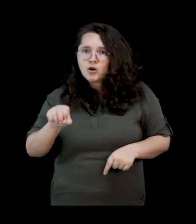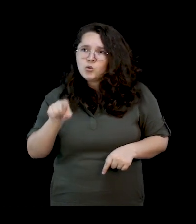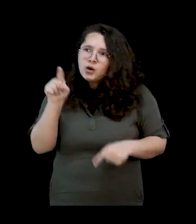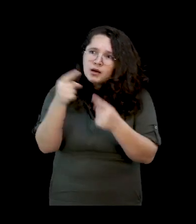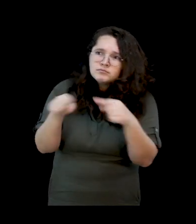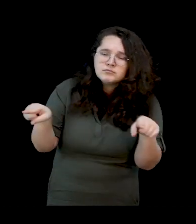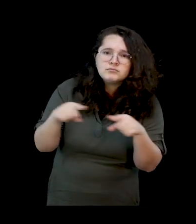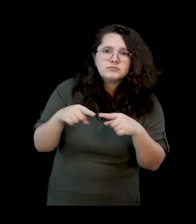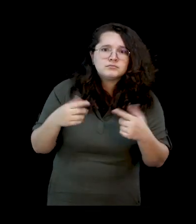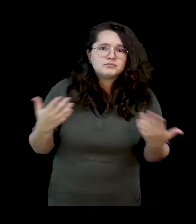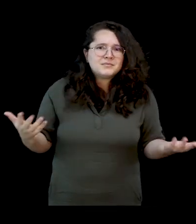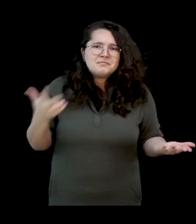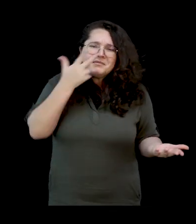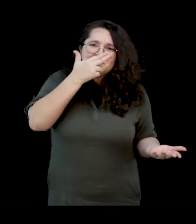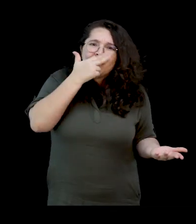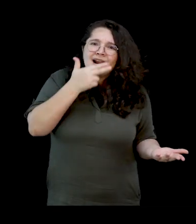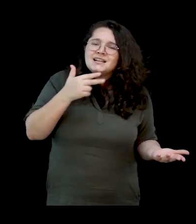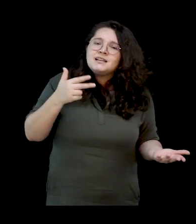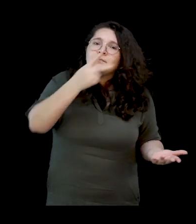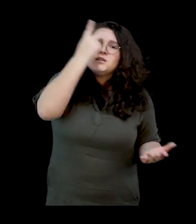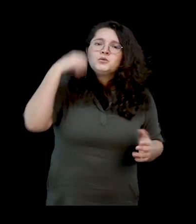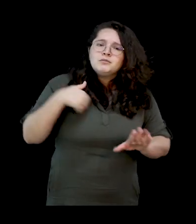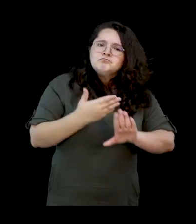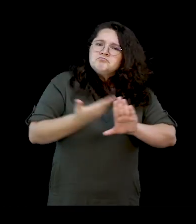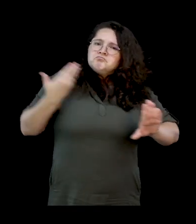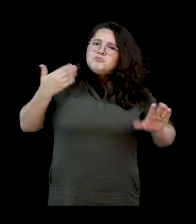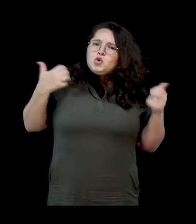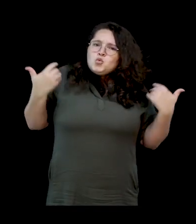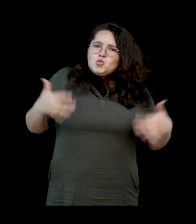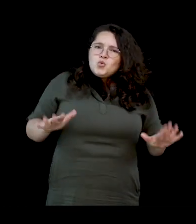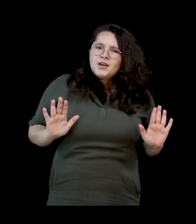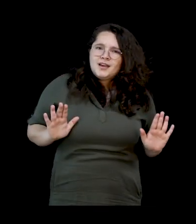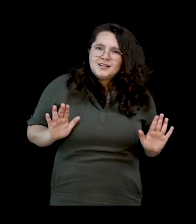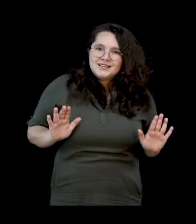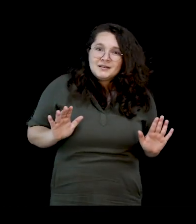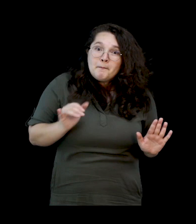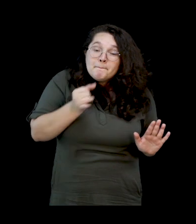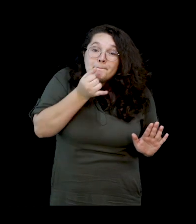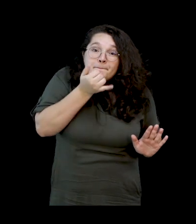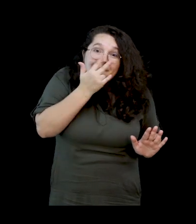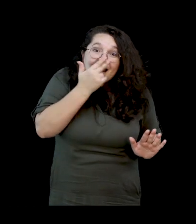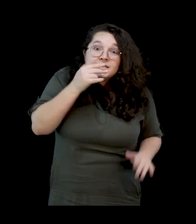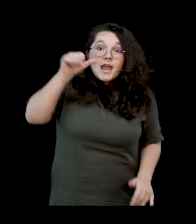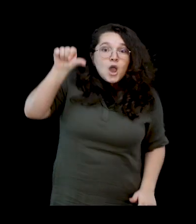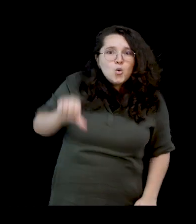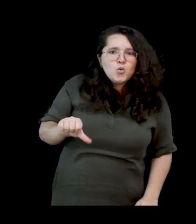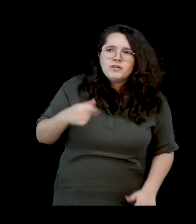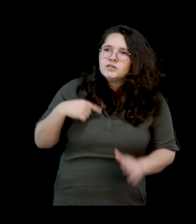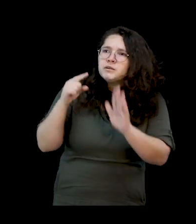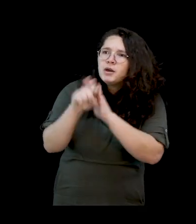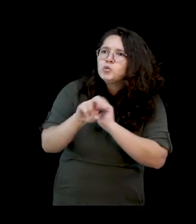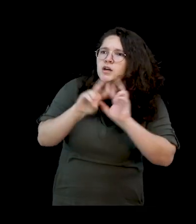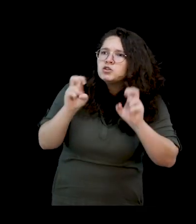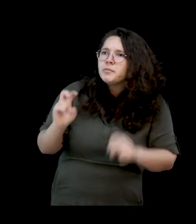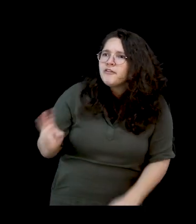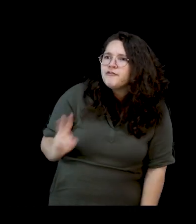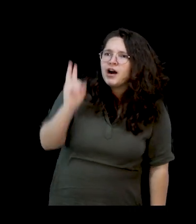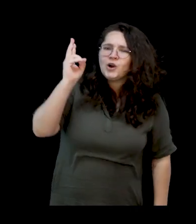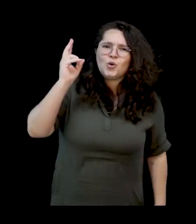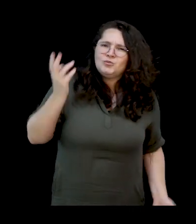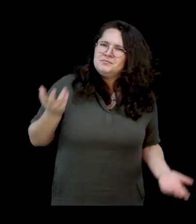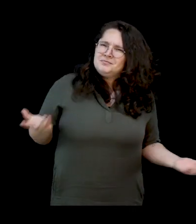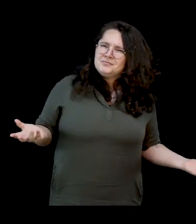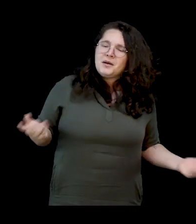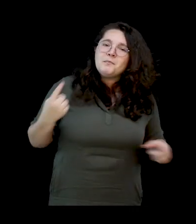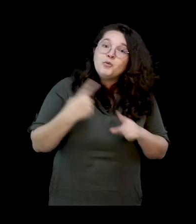virou herético, virou anátema. Você não pode perguntar do valor. O tipo de concepção